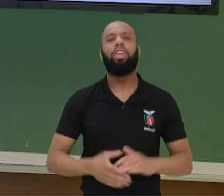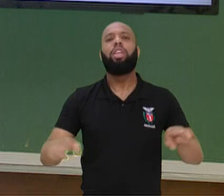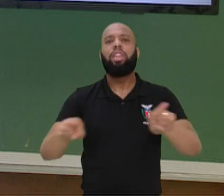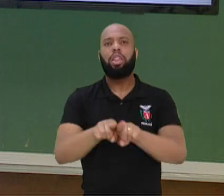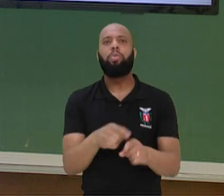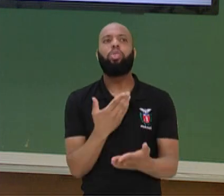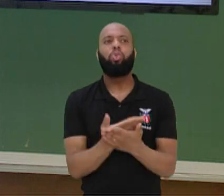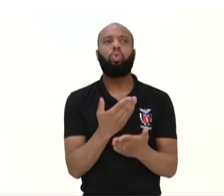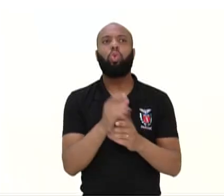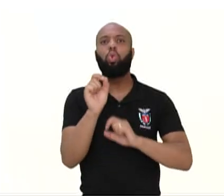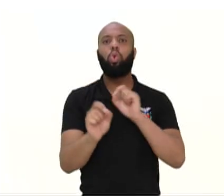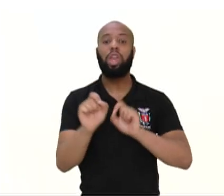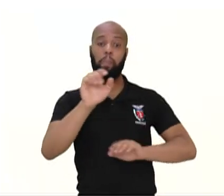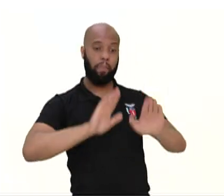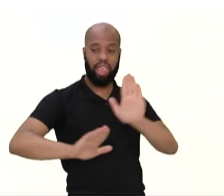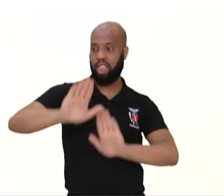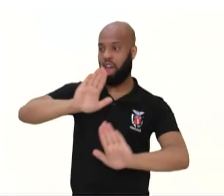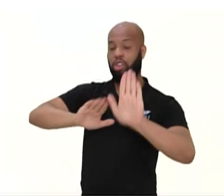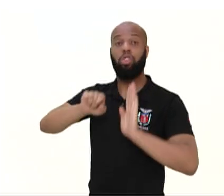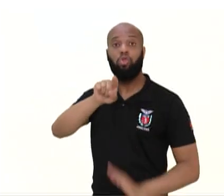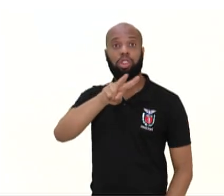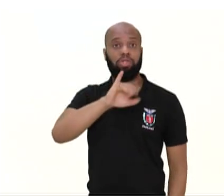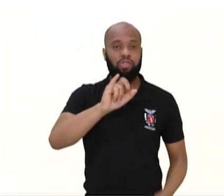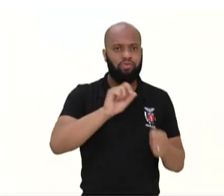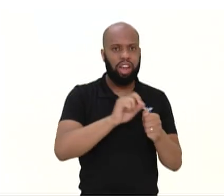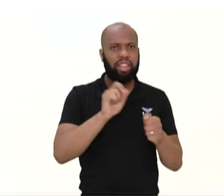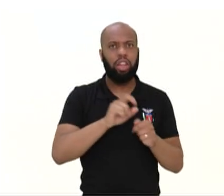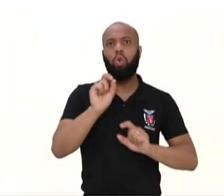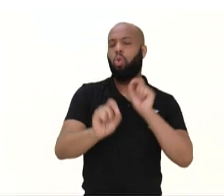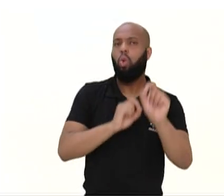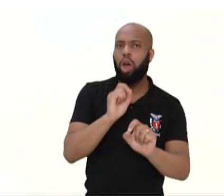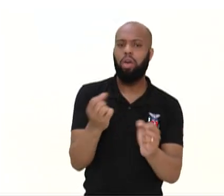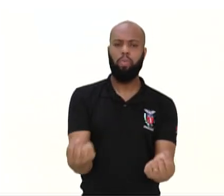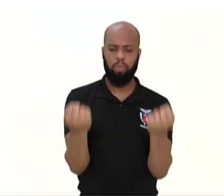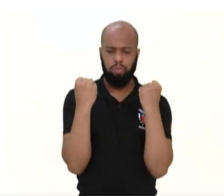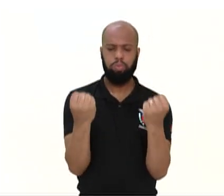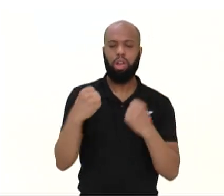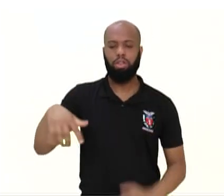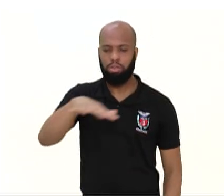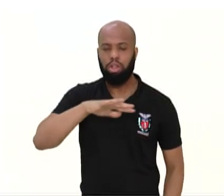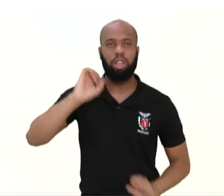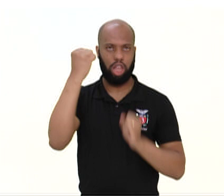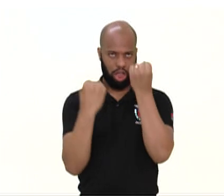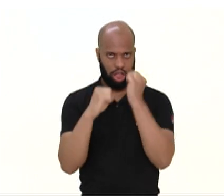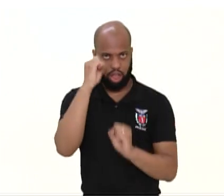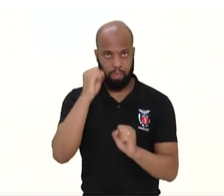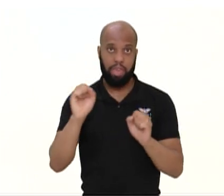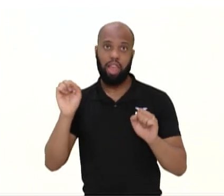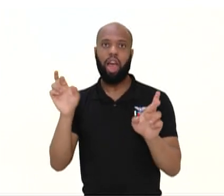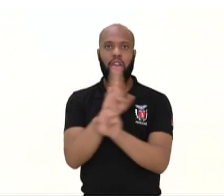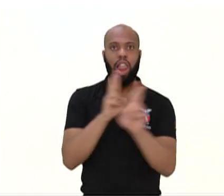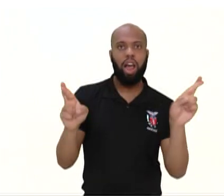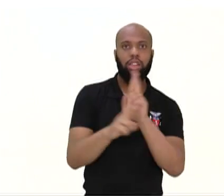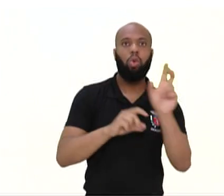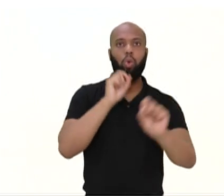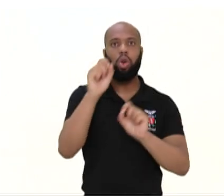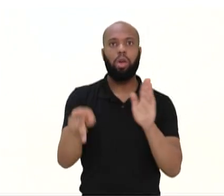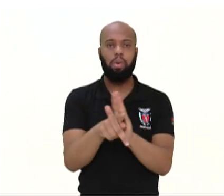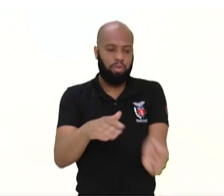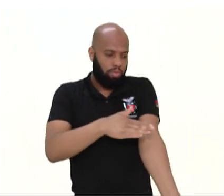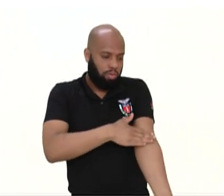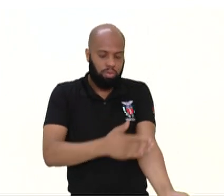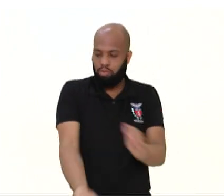sobre precauções quando você vai fazer uma atividade no ambiente de academia, principalmente relacionadas às articulações.